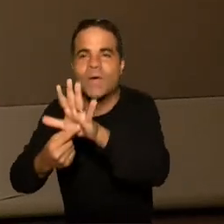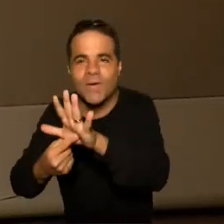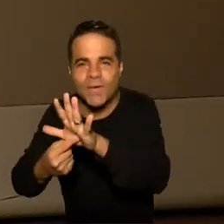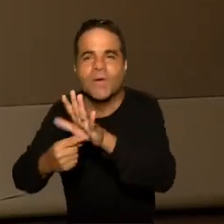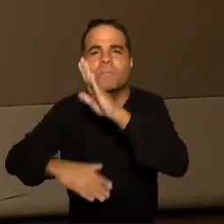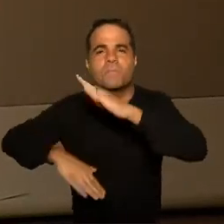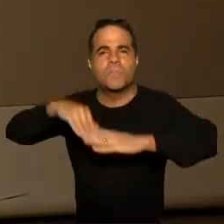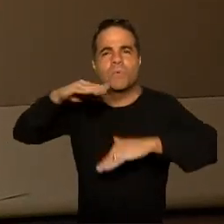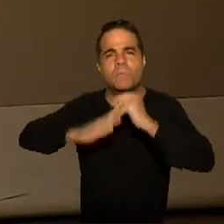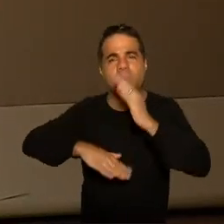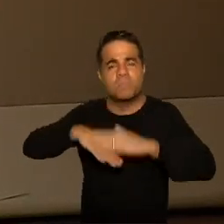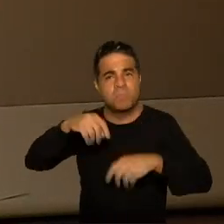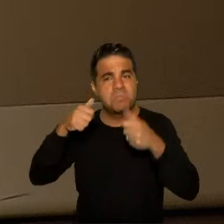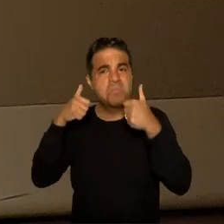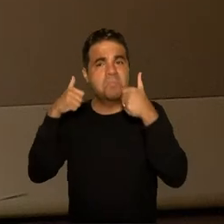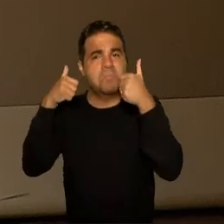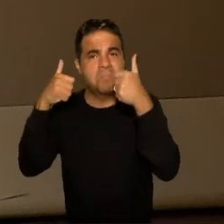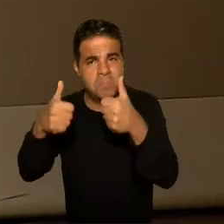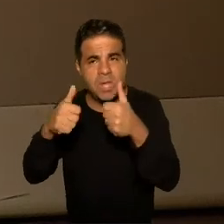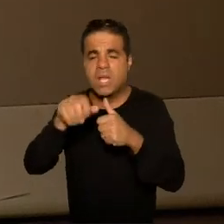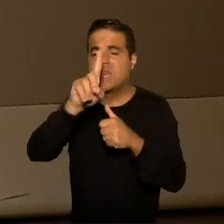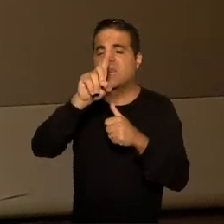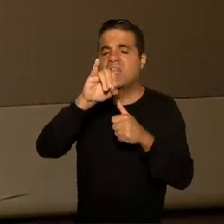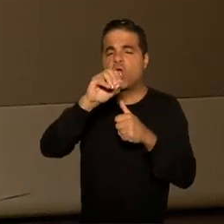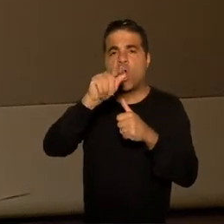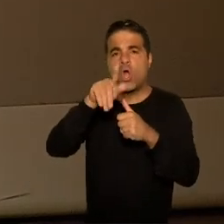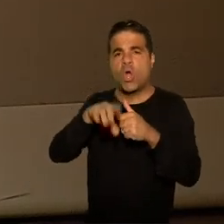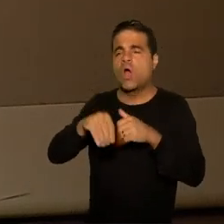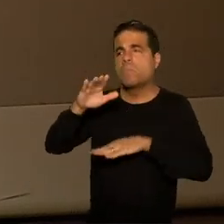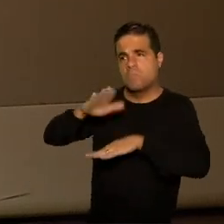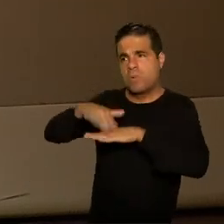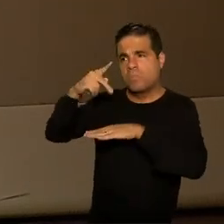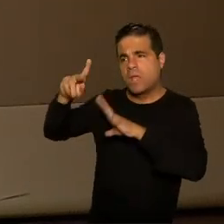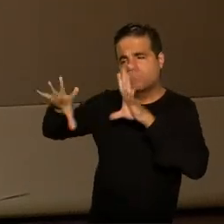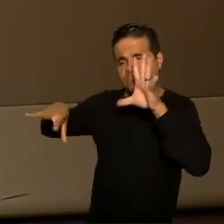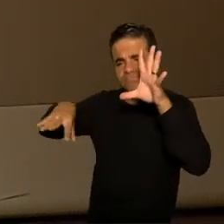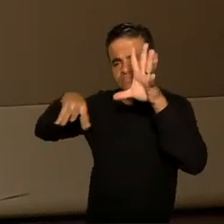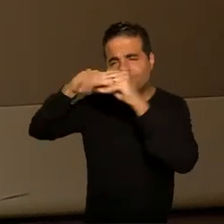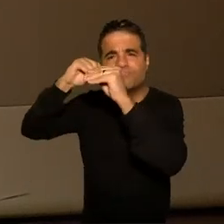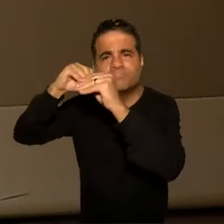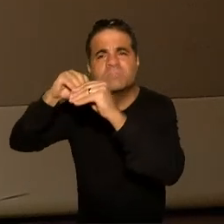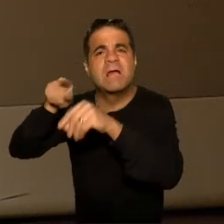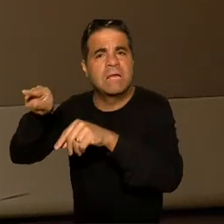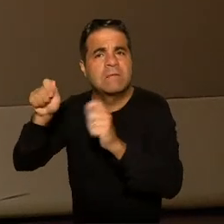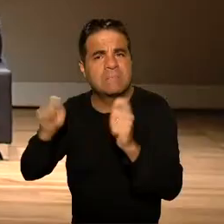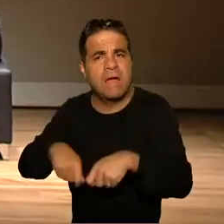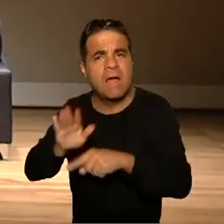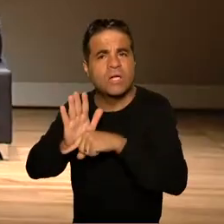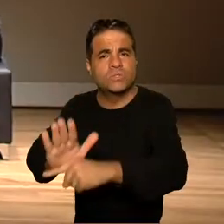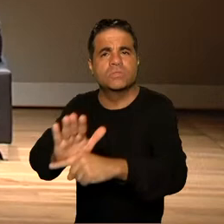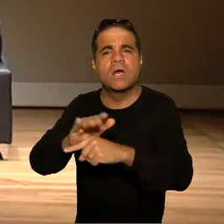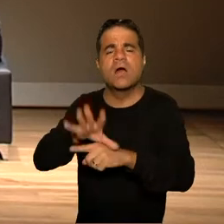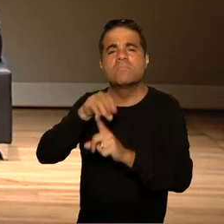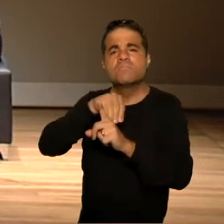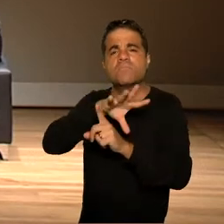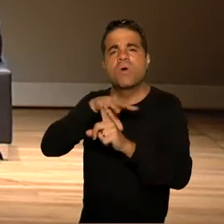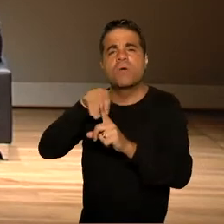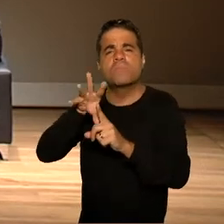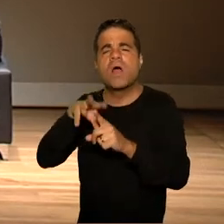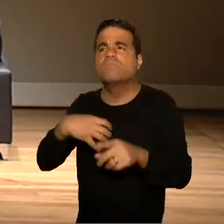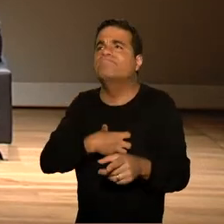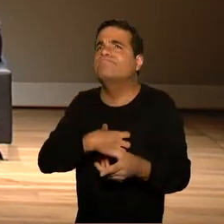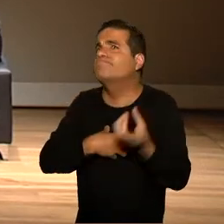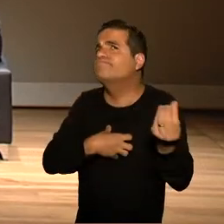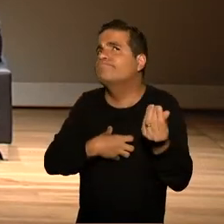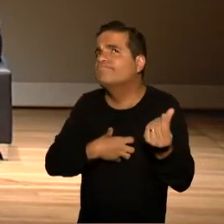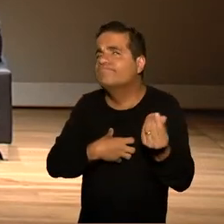daquelas obras de arte mas acho que o Diogo vai complementar aqui eu entendo o mediador como Aquela